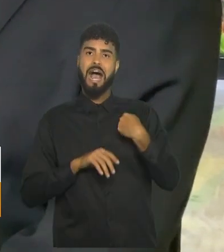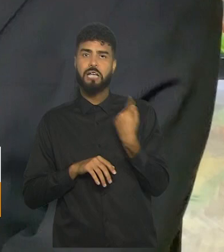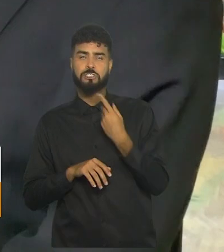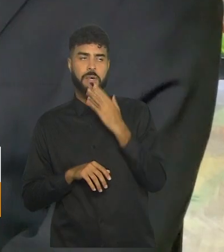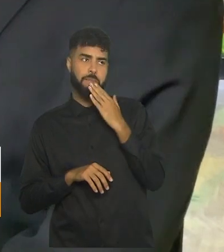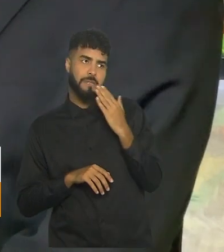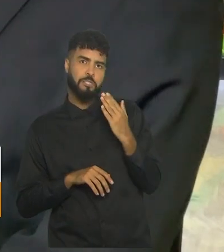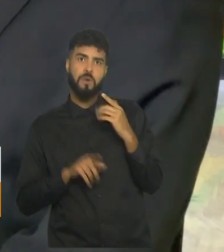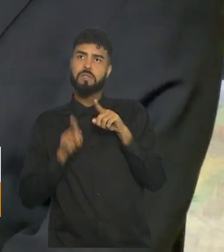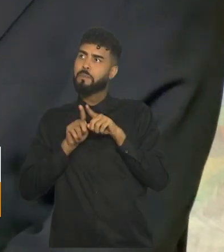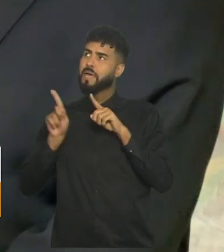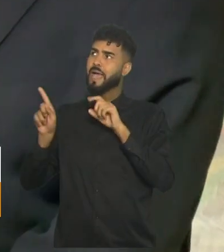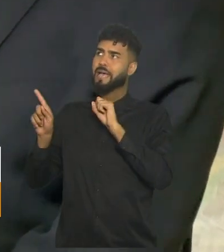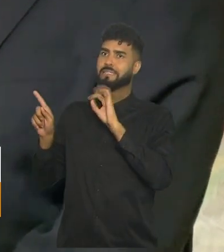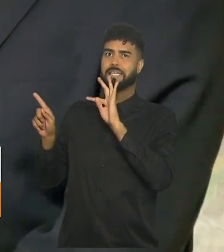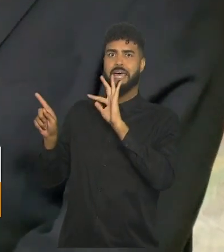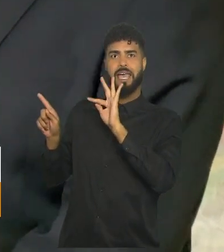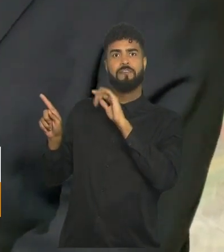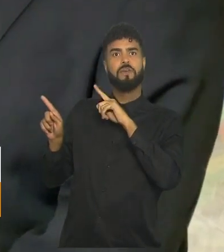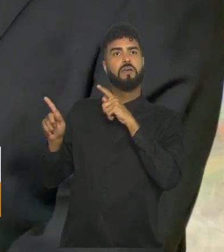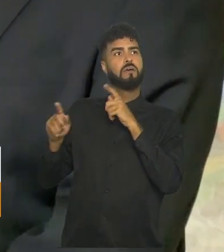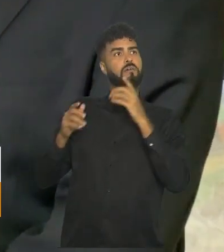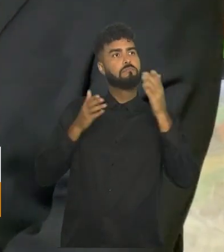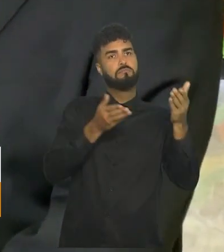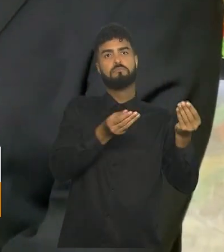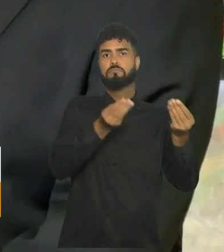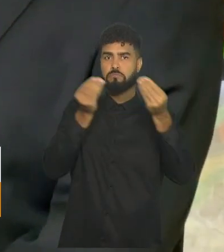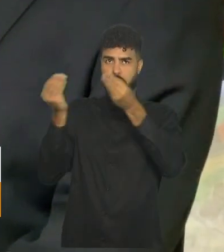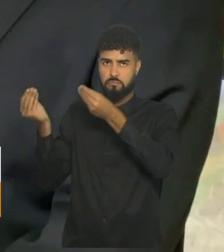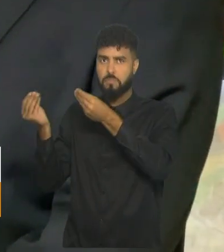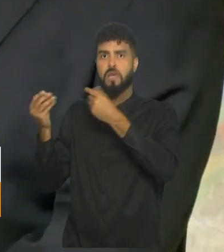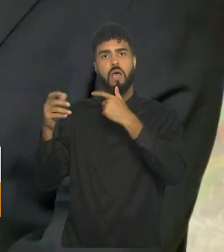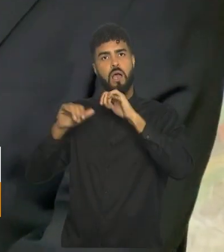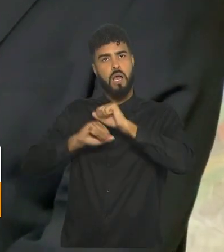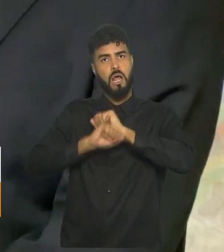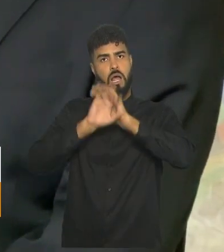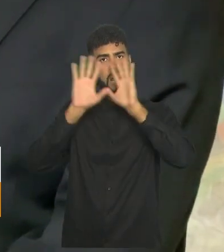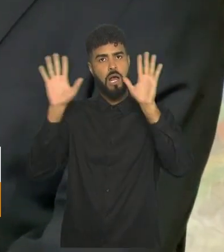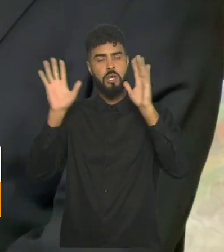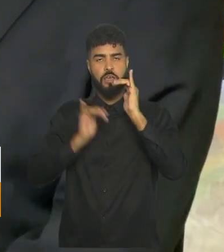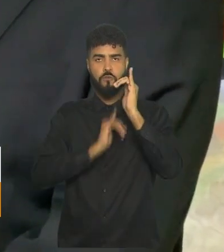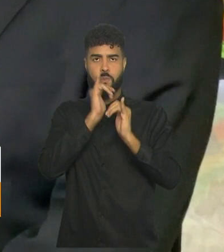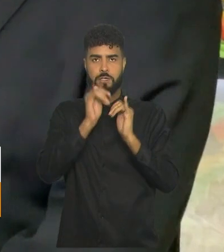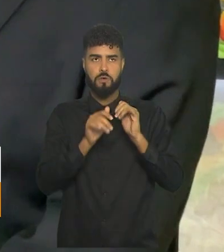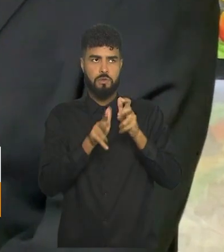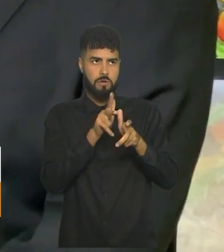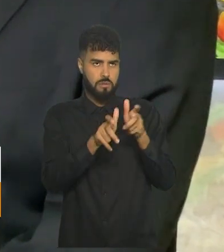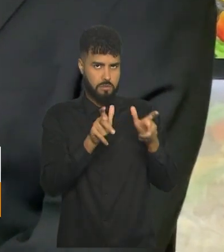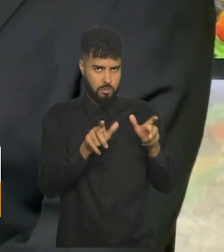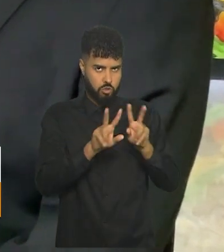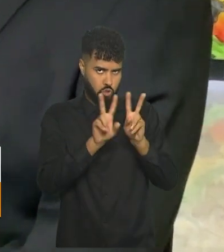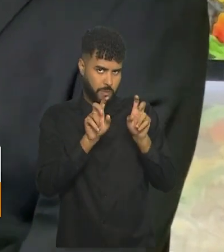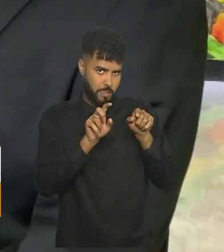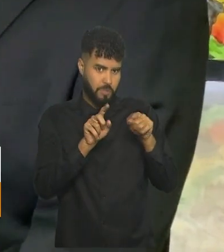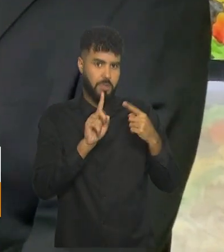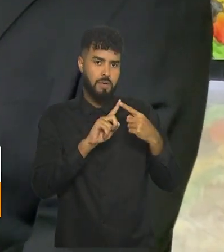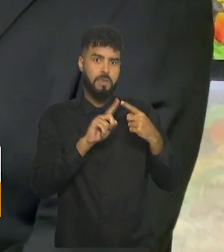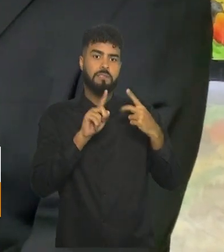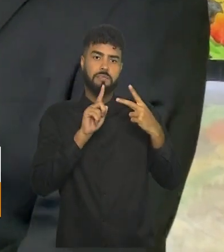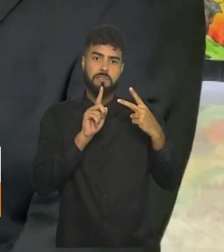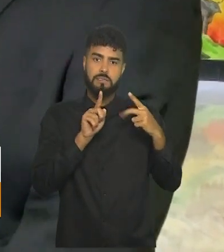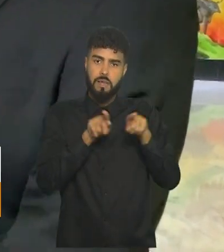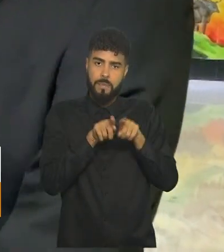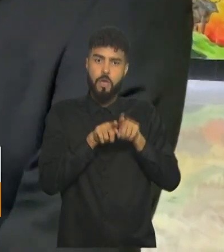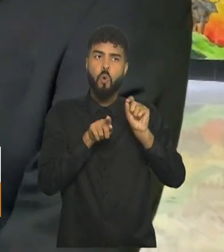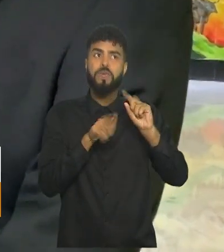Supremo Tribunal Federal, que prestem essas informações, e não só informações quanto à vacinação, mas fundamentalmente, presidente, o que ocorreu com